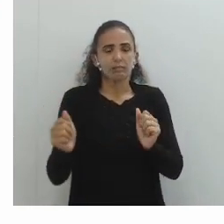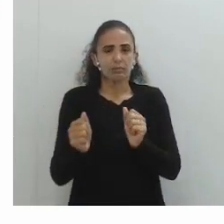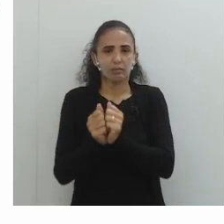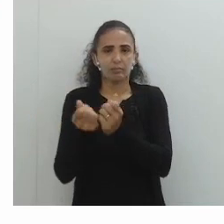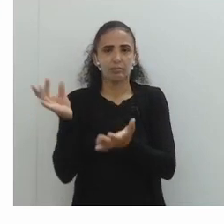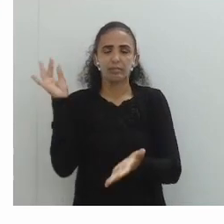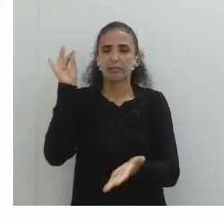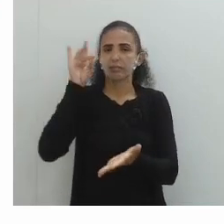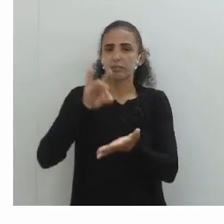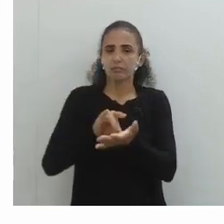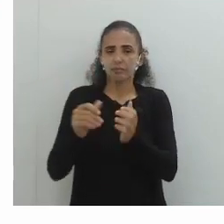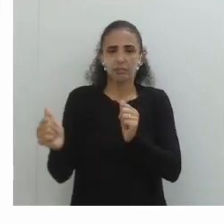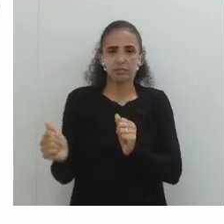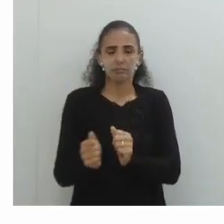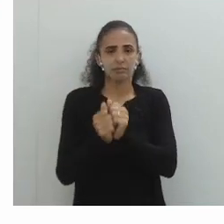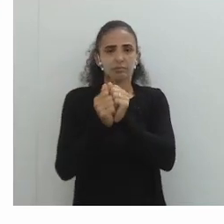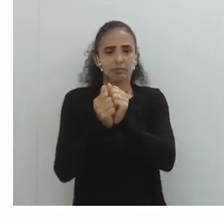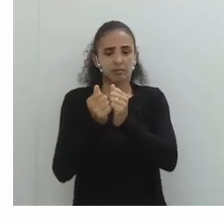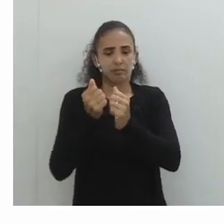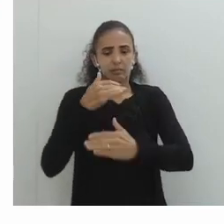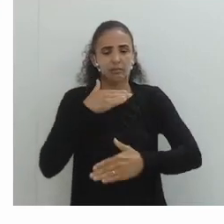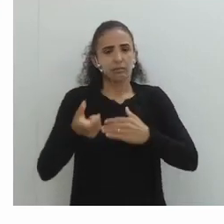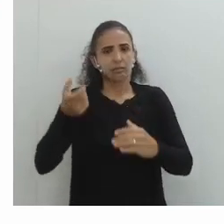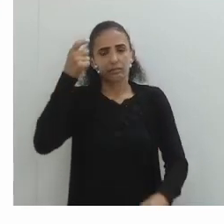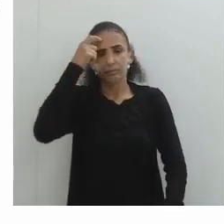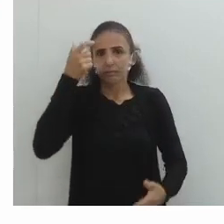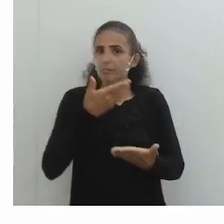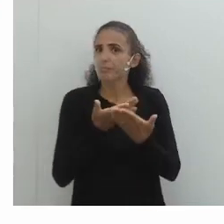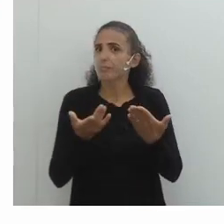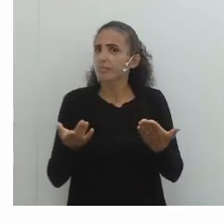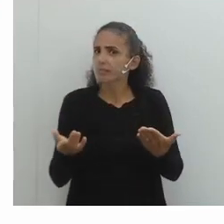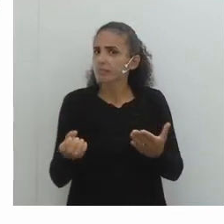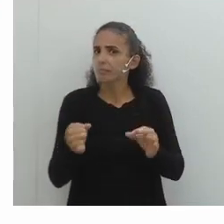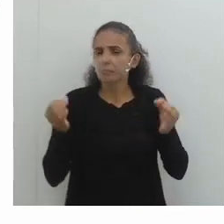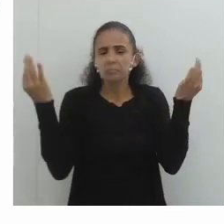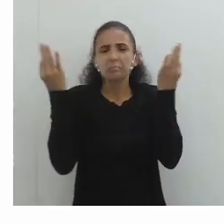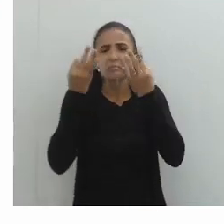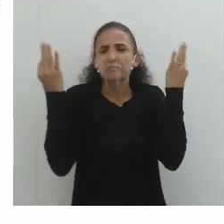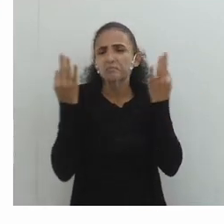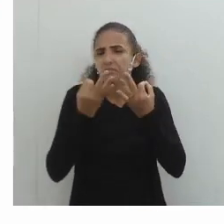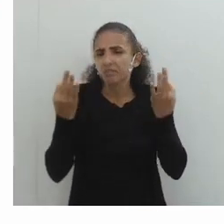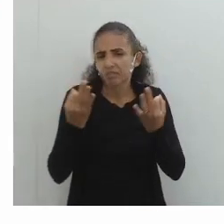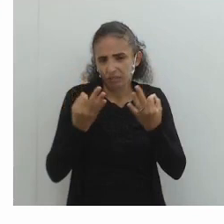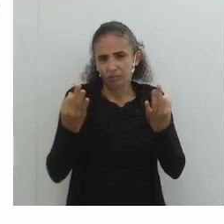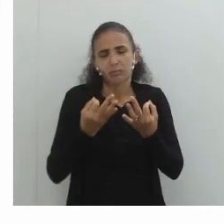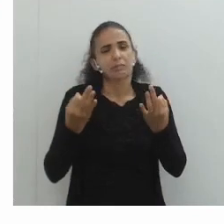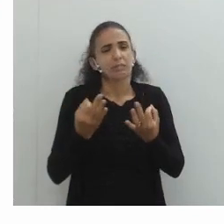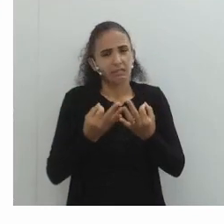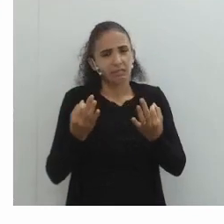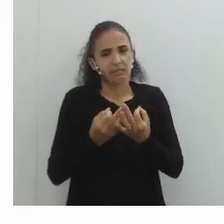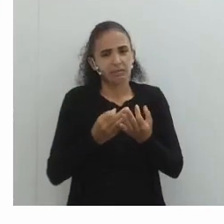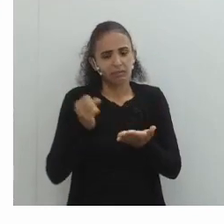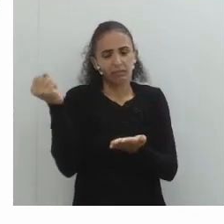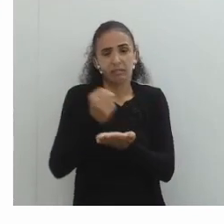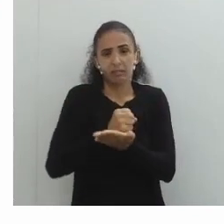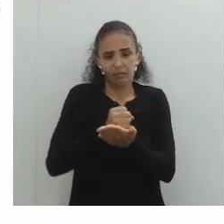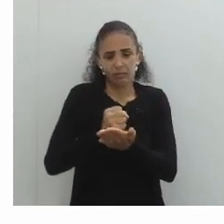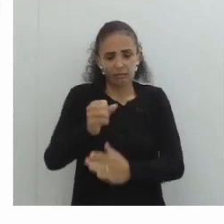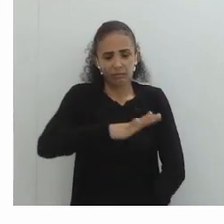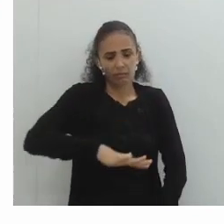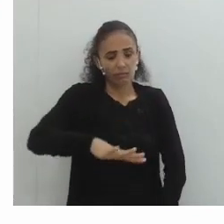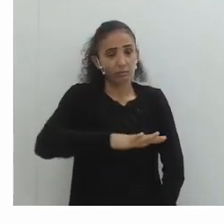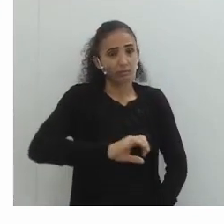afetiva, a social, a motora e a cognitiva. Poxa, que perfeito o jogo como um espaço